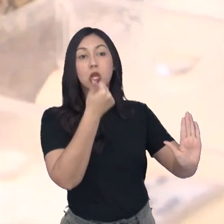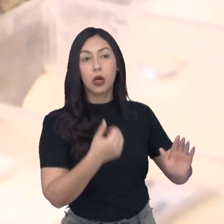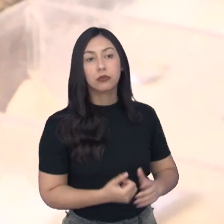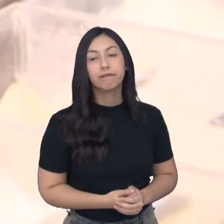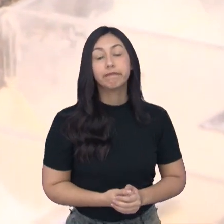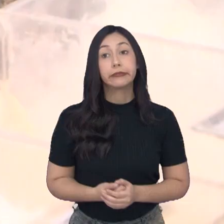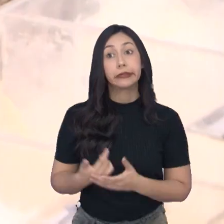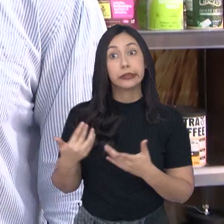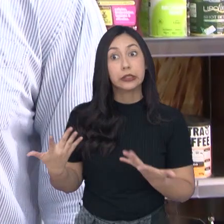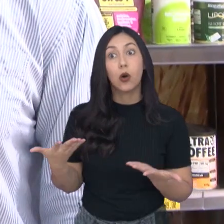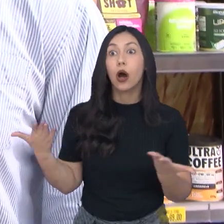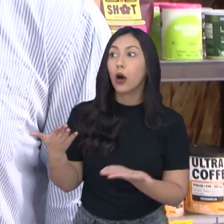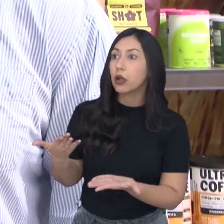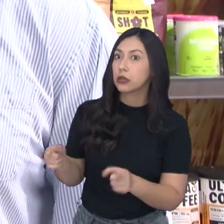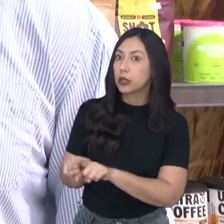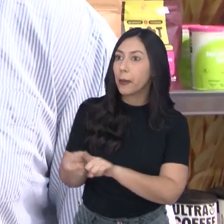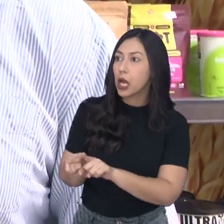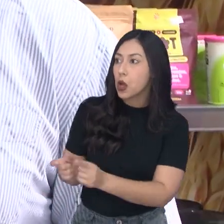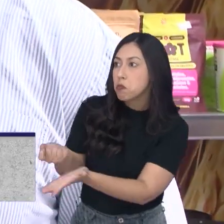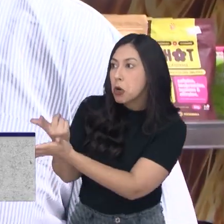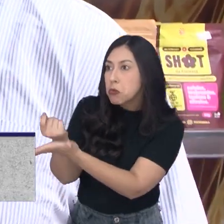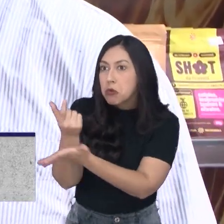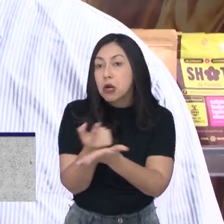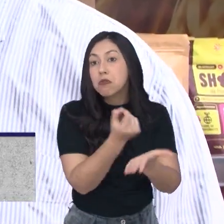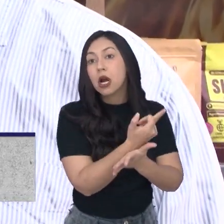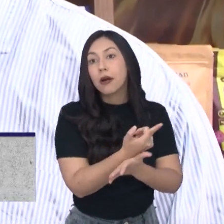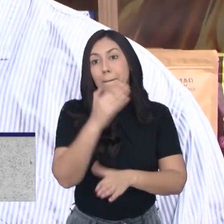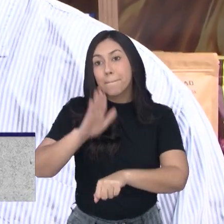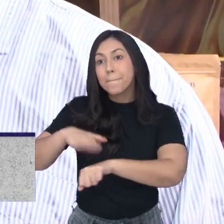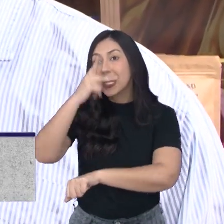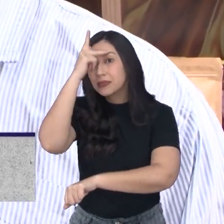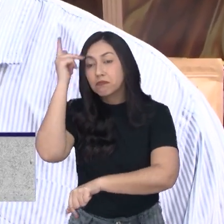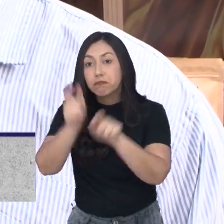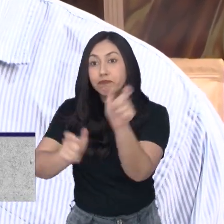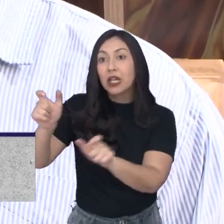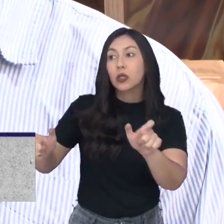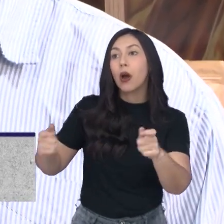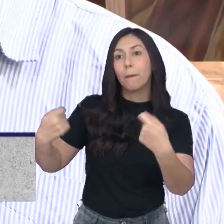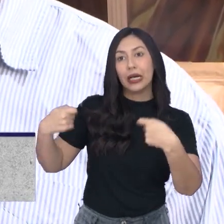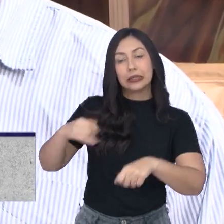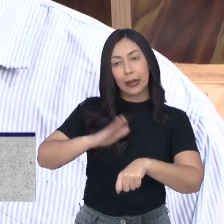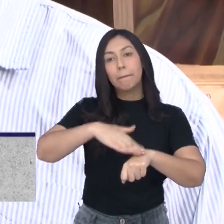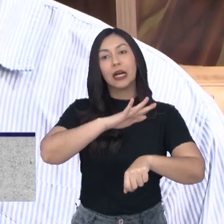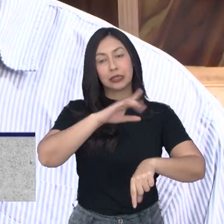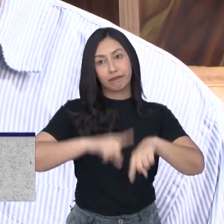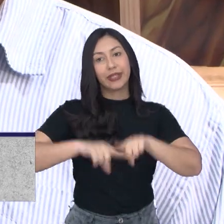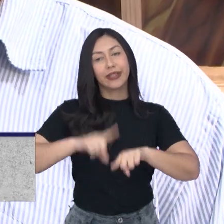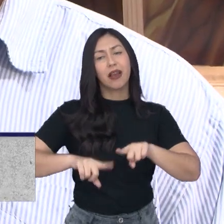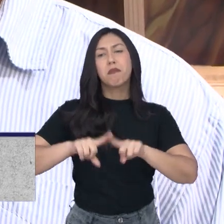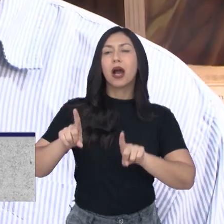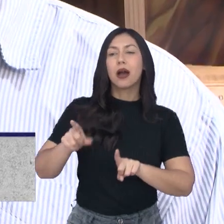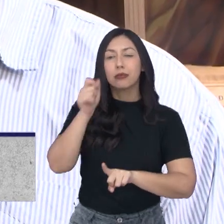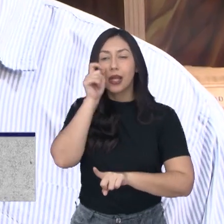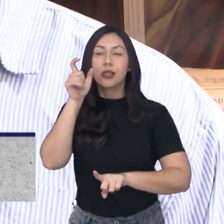esse aumento de consumo, aumentou a procura e aumentou a oferta também. Mas isso é muito interessante porque estimula o mercado.